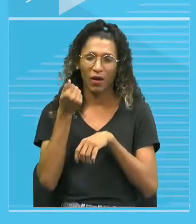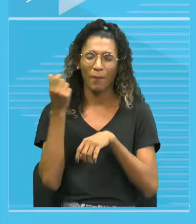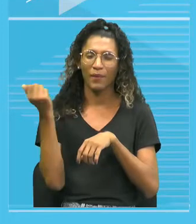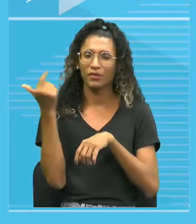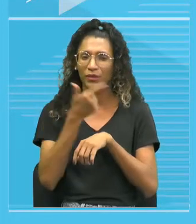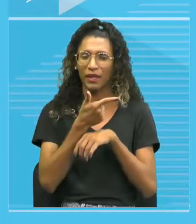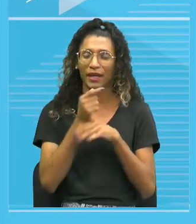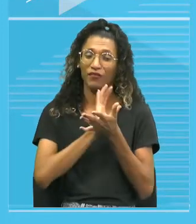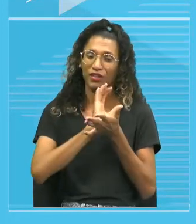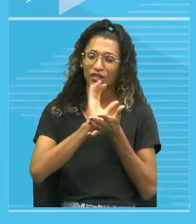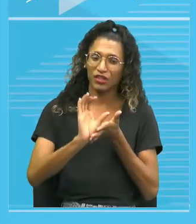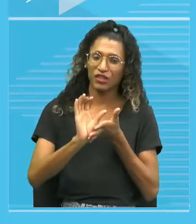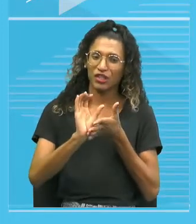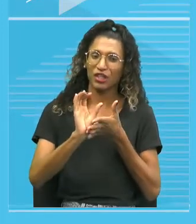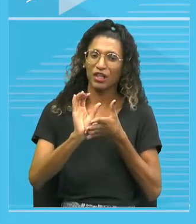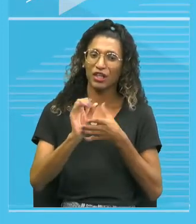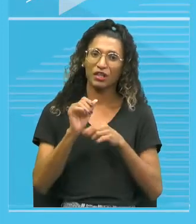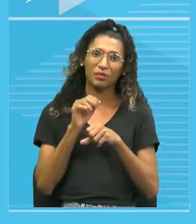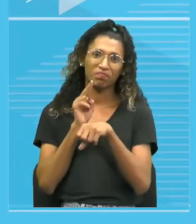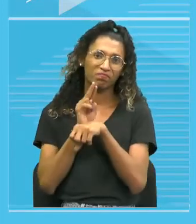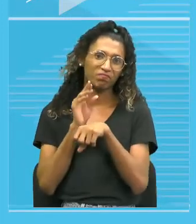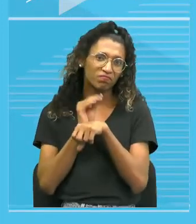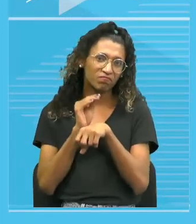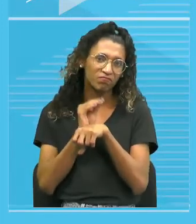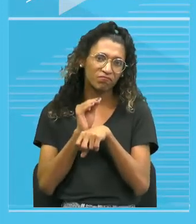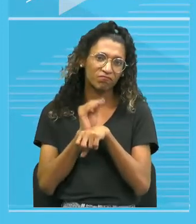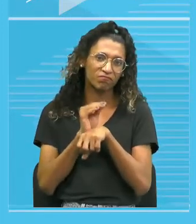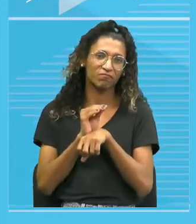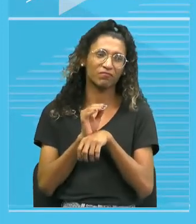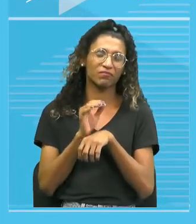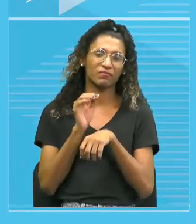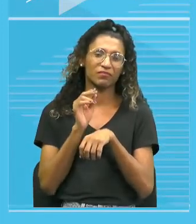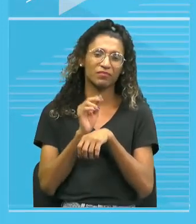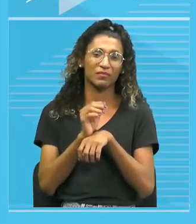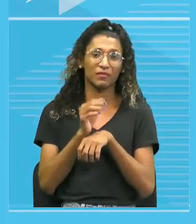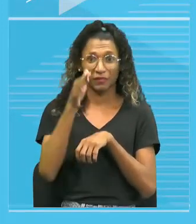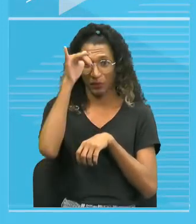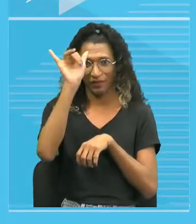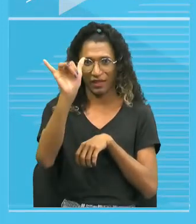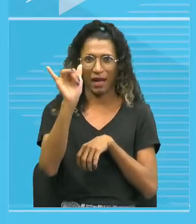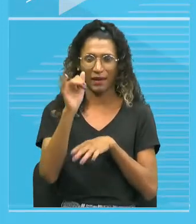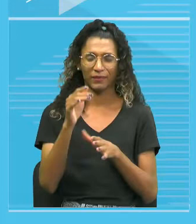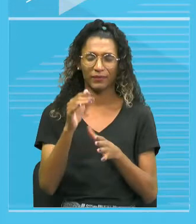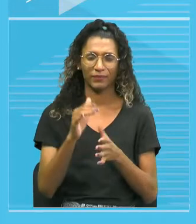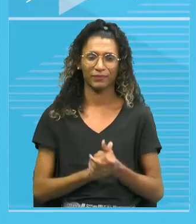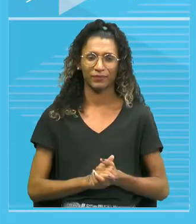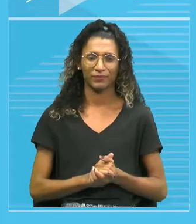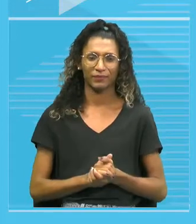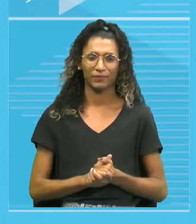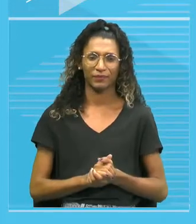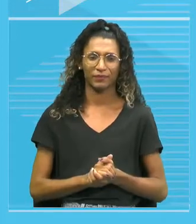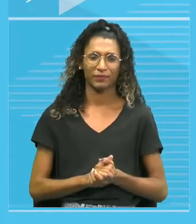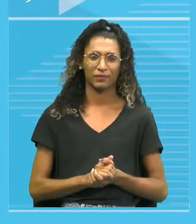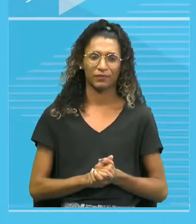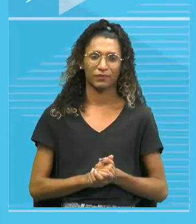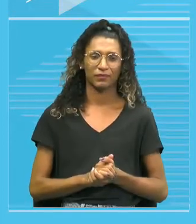daí. Tratamento, pessoal, sai sempre mais caro do que a prevenção. Não tem para onde correr. Não tem para onde. Tem aquele ditado que